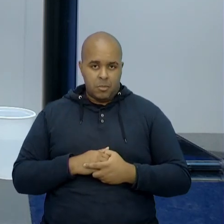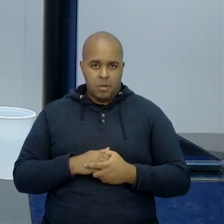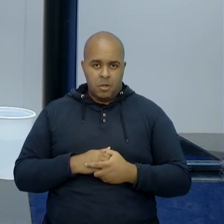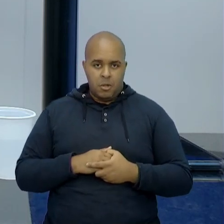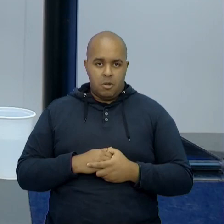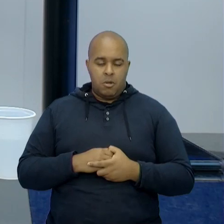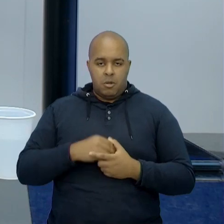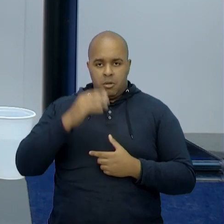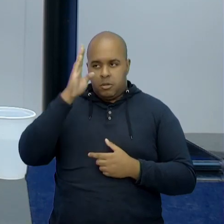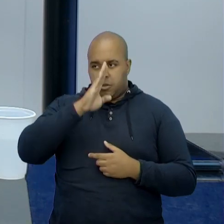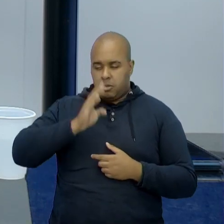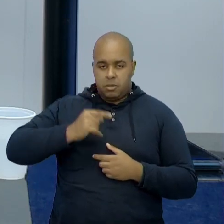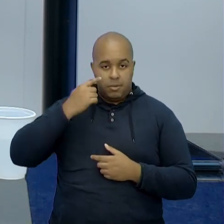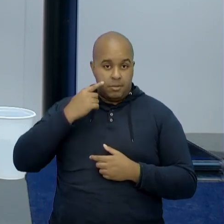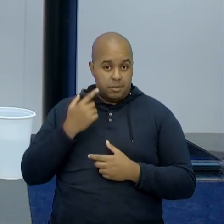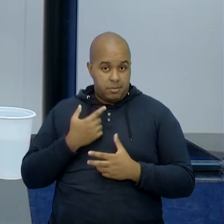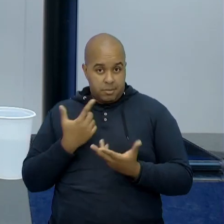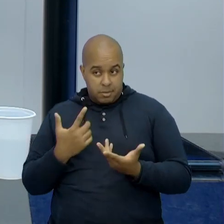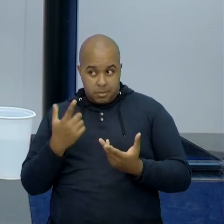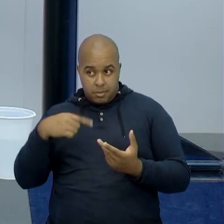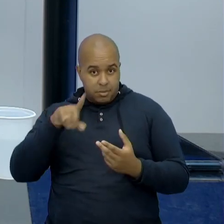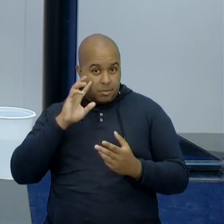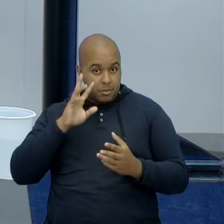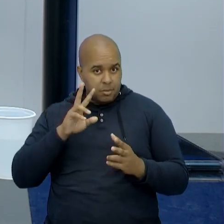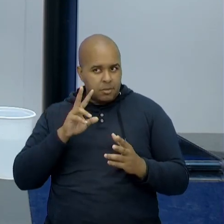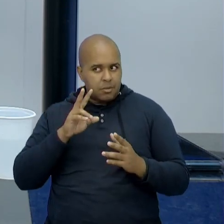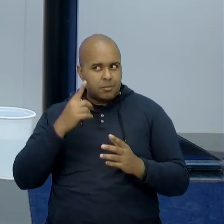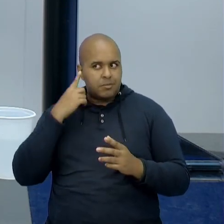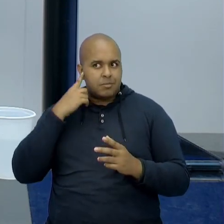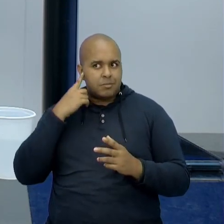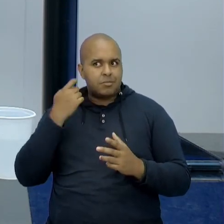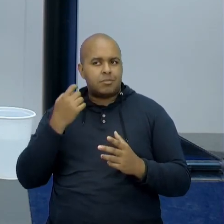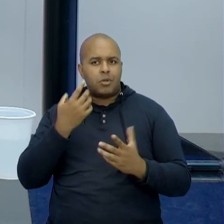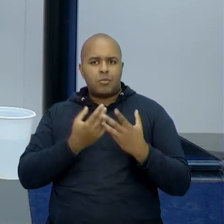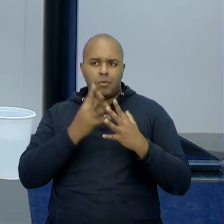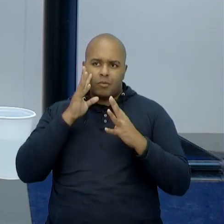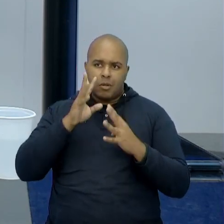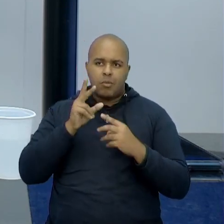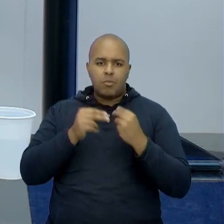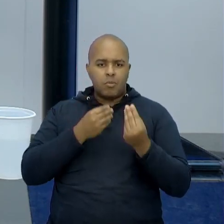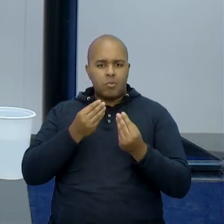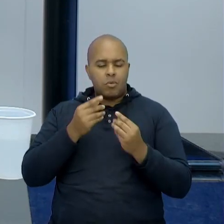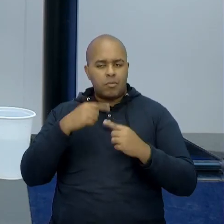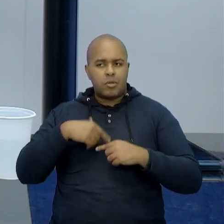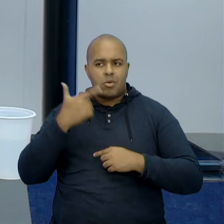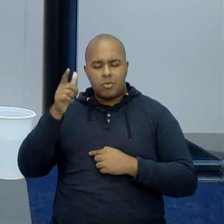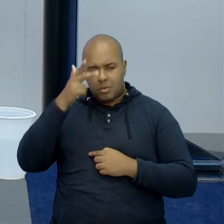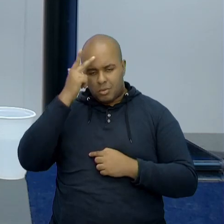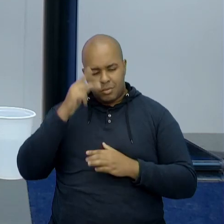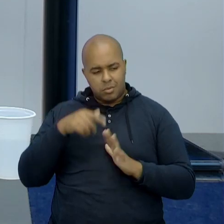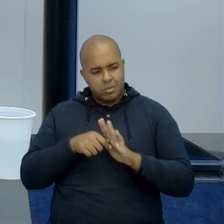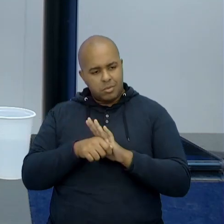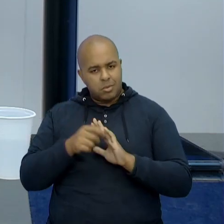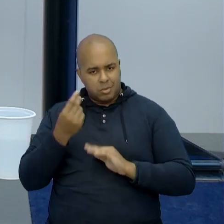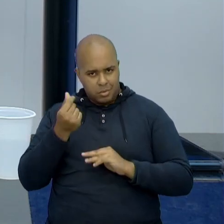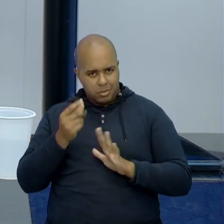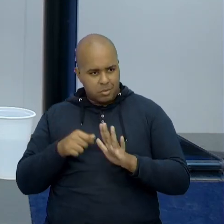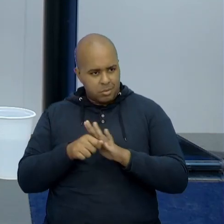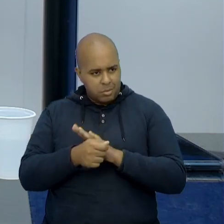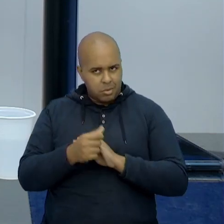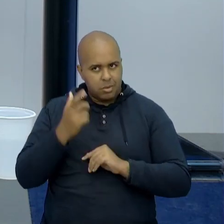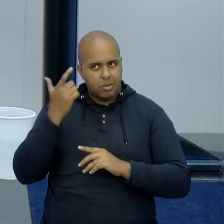O Brasil, a gente escuta muito de outros investidores